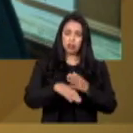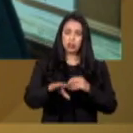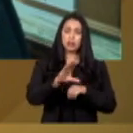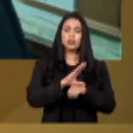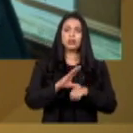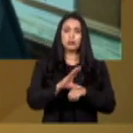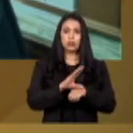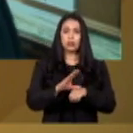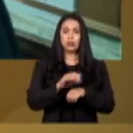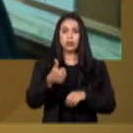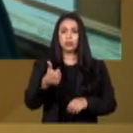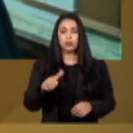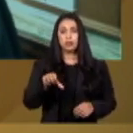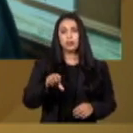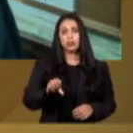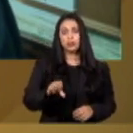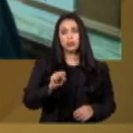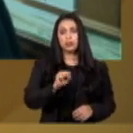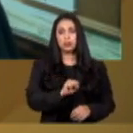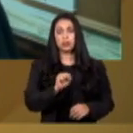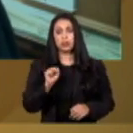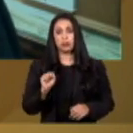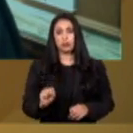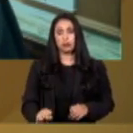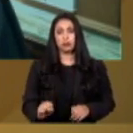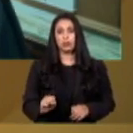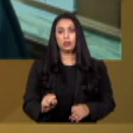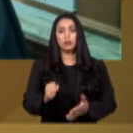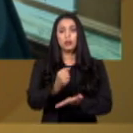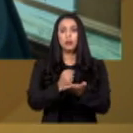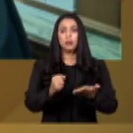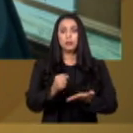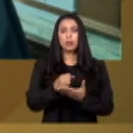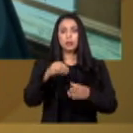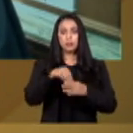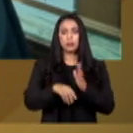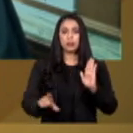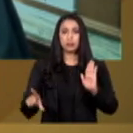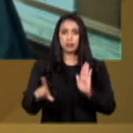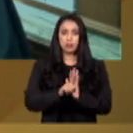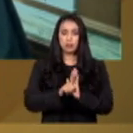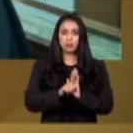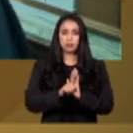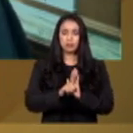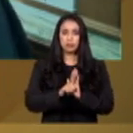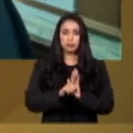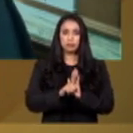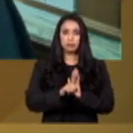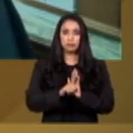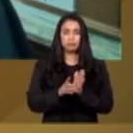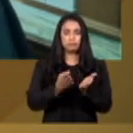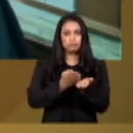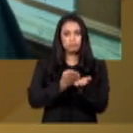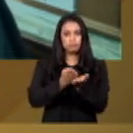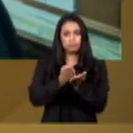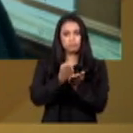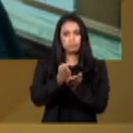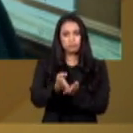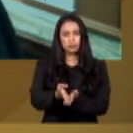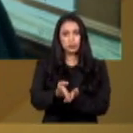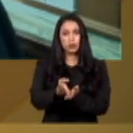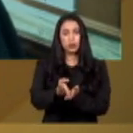constituição federal de 1988 o princípio da legalidade da